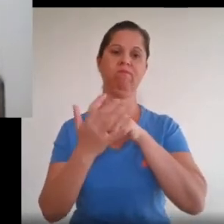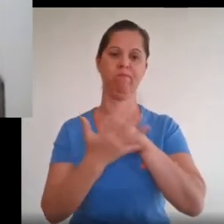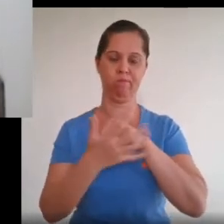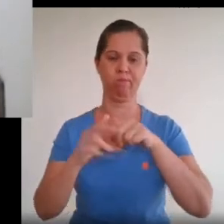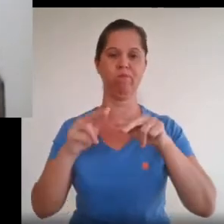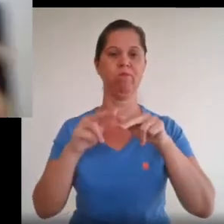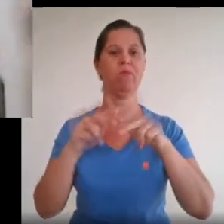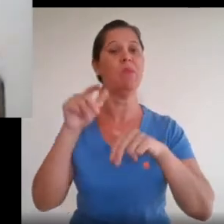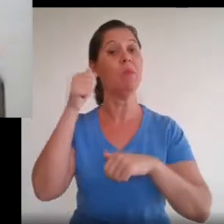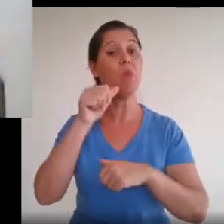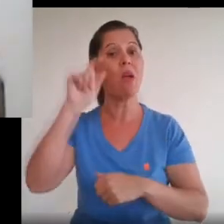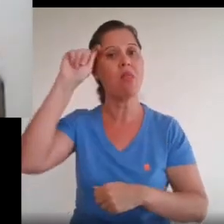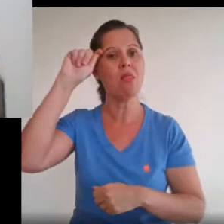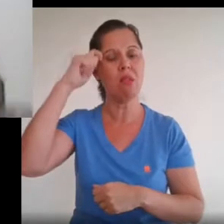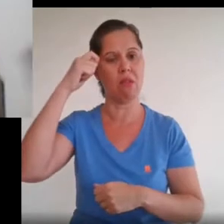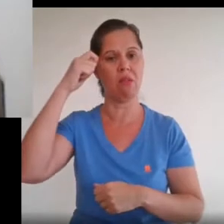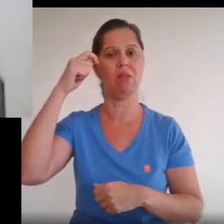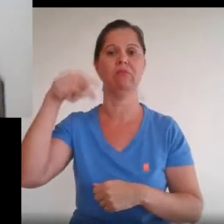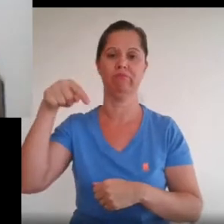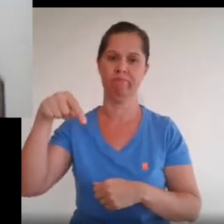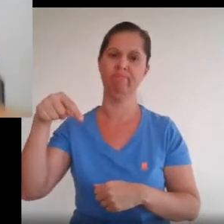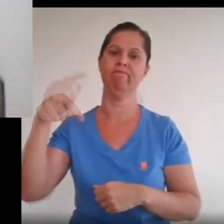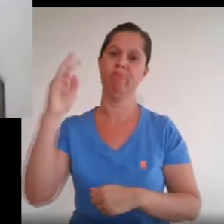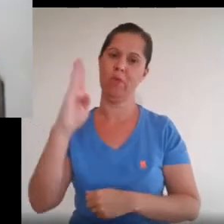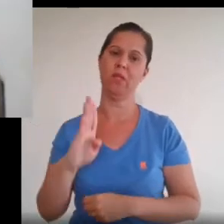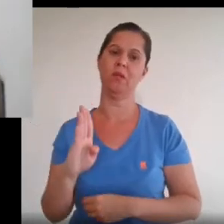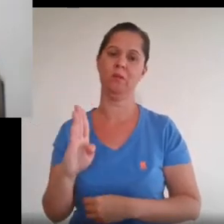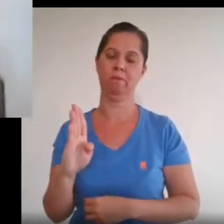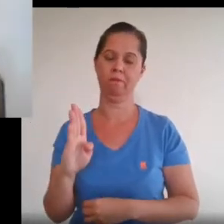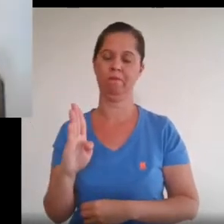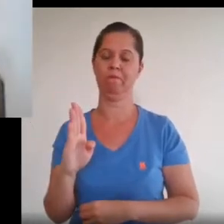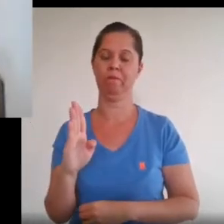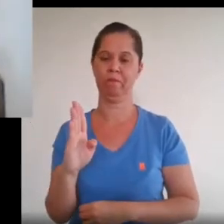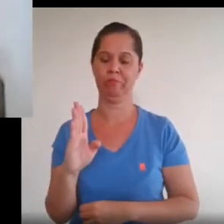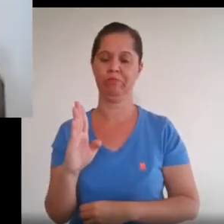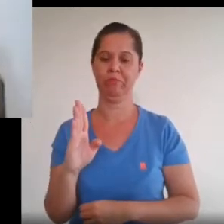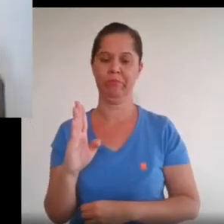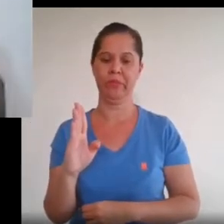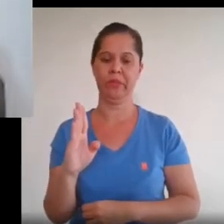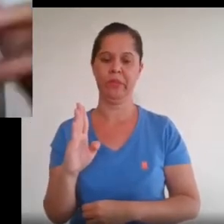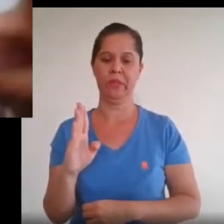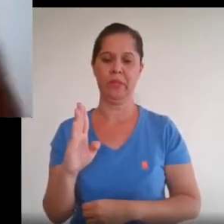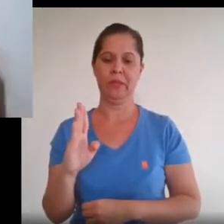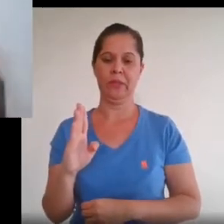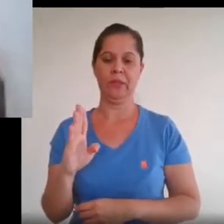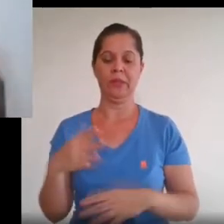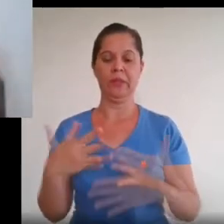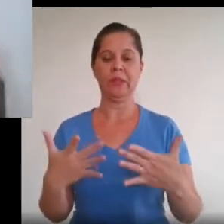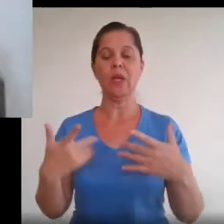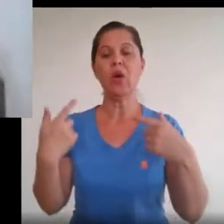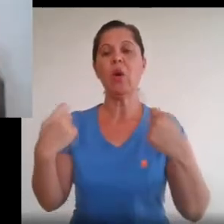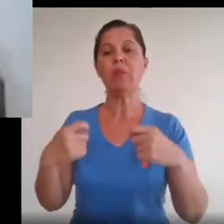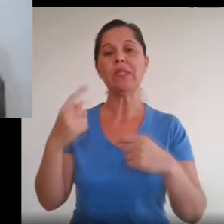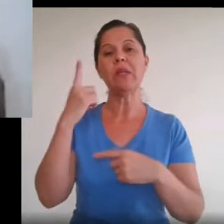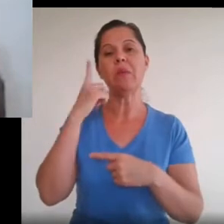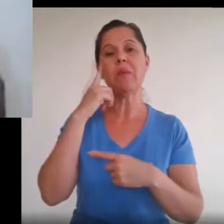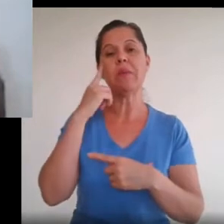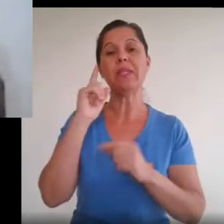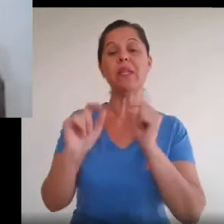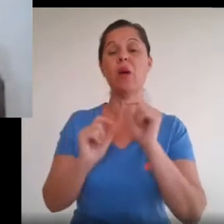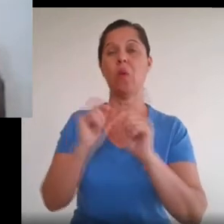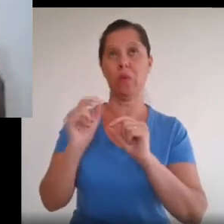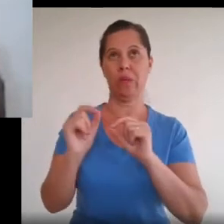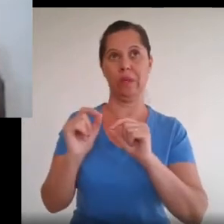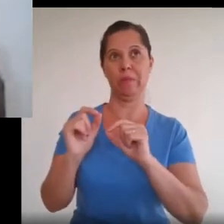Mais se morre mulheres pretas, tá? Então, a gente precisa pensar